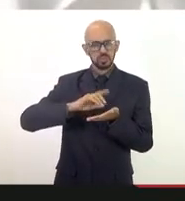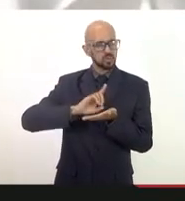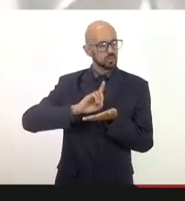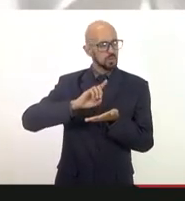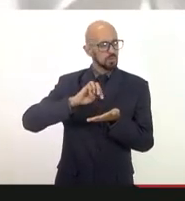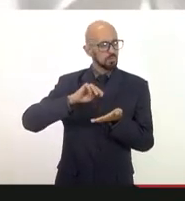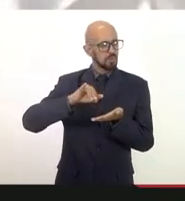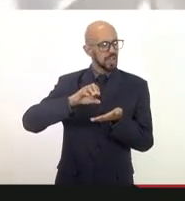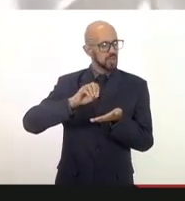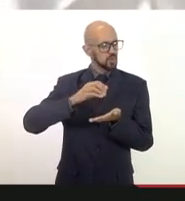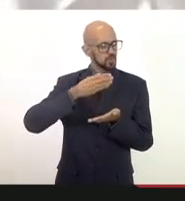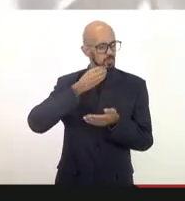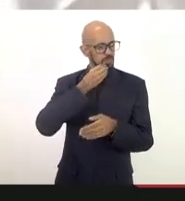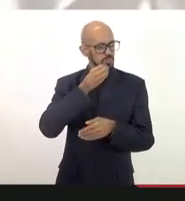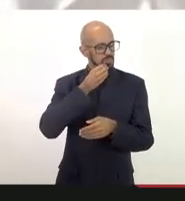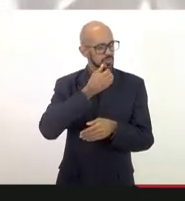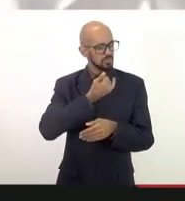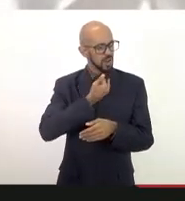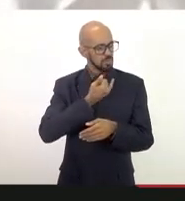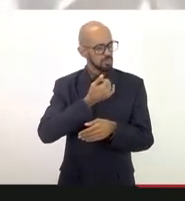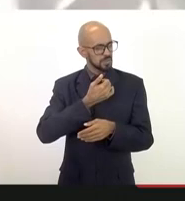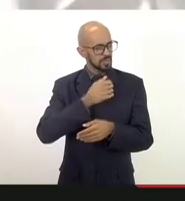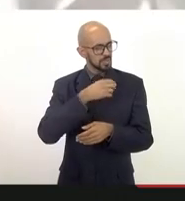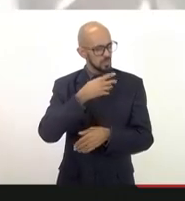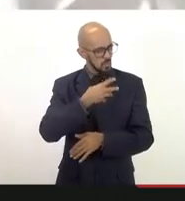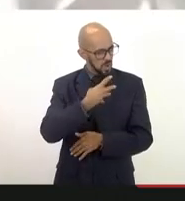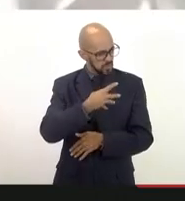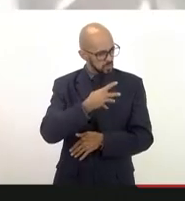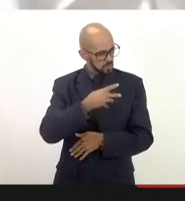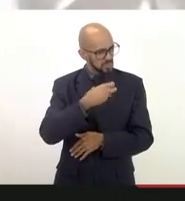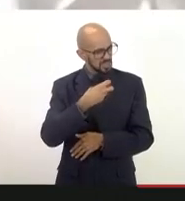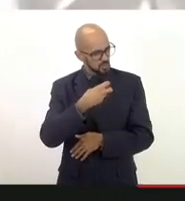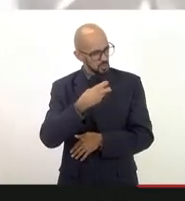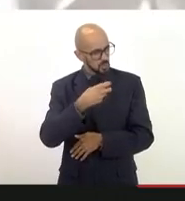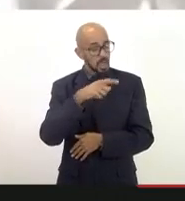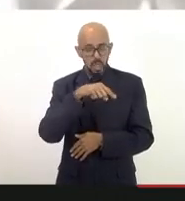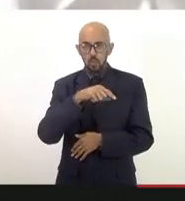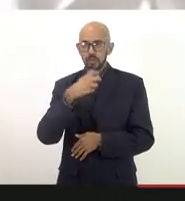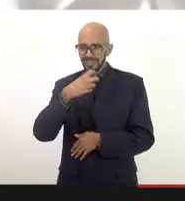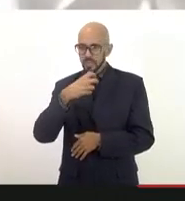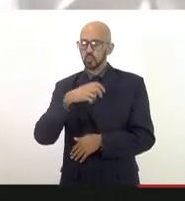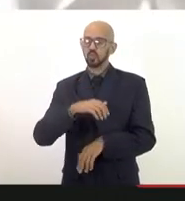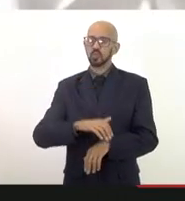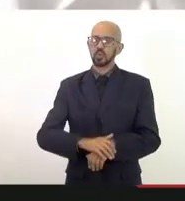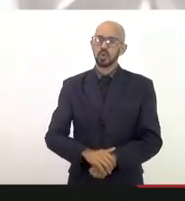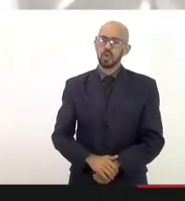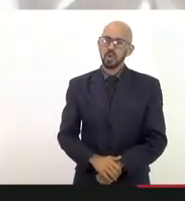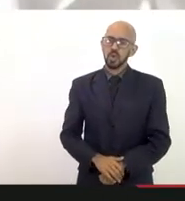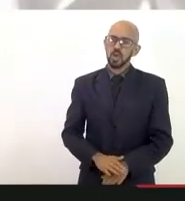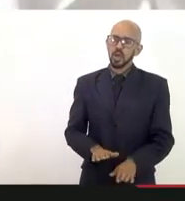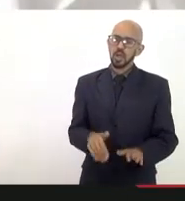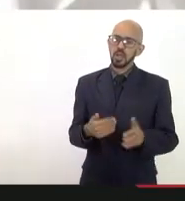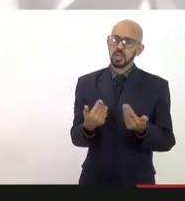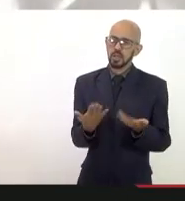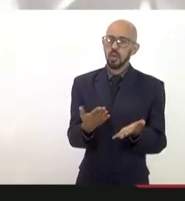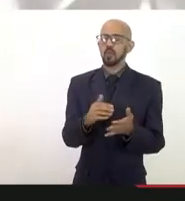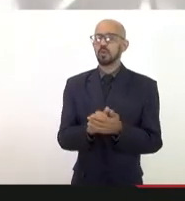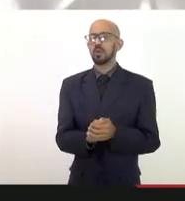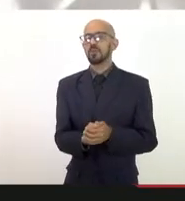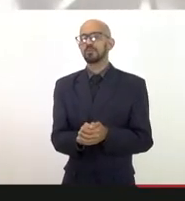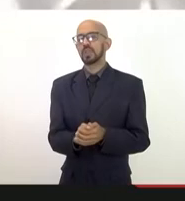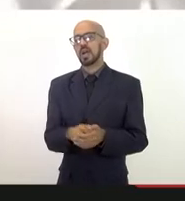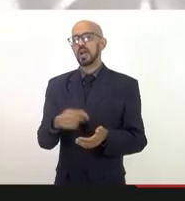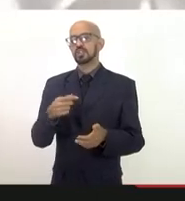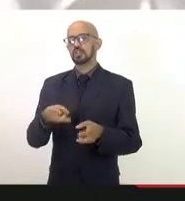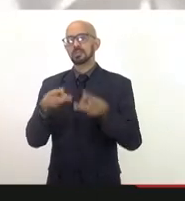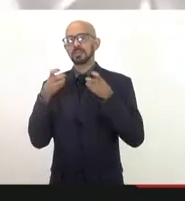não sei se é o quarto ou se é o quinto, mas acho que já é o quinto, né? É o quinto secretário, e a gente vê, né? É importante